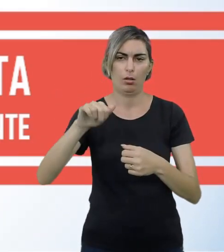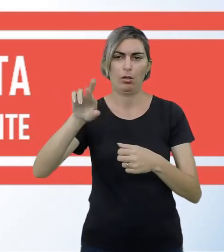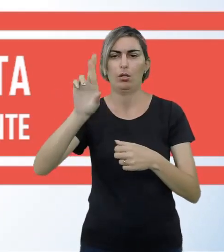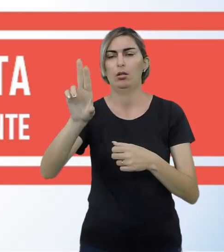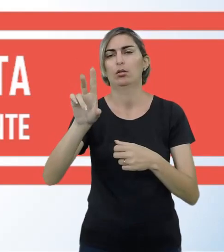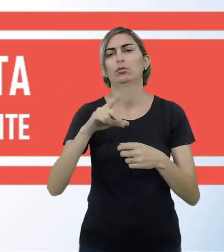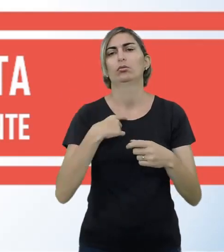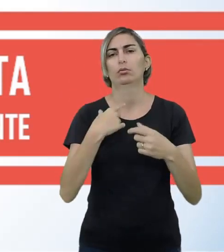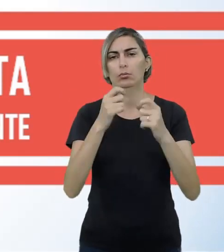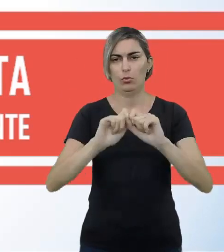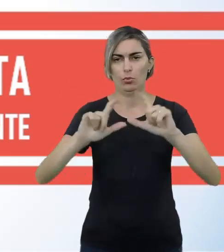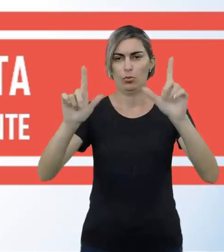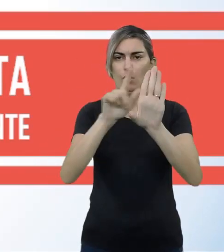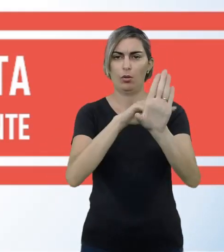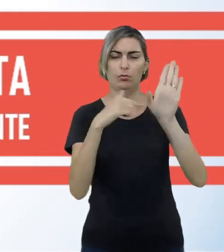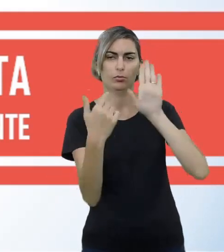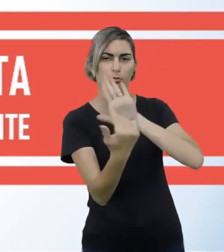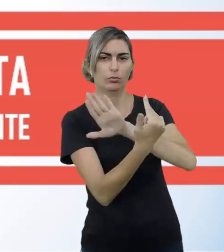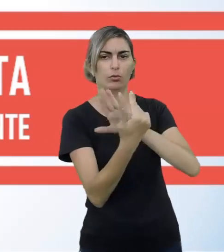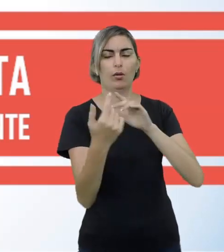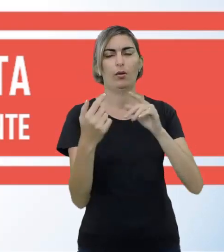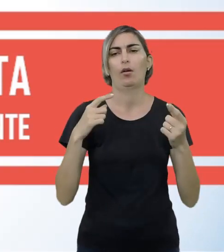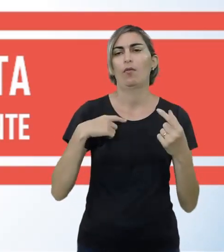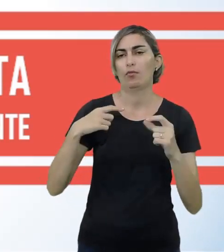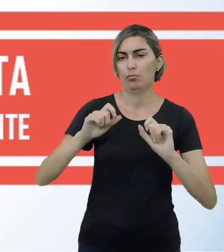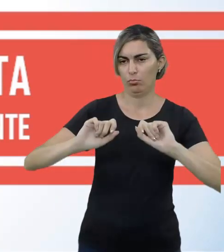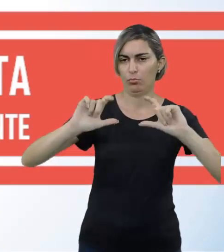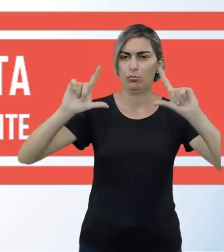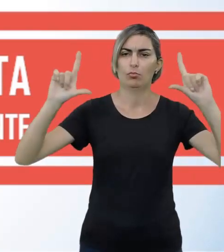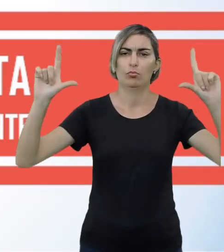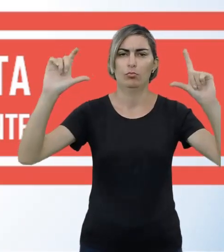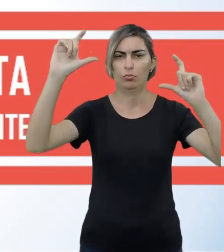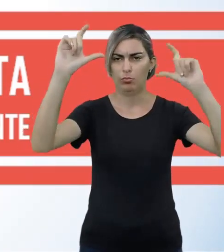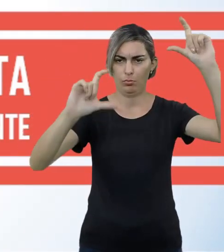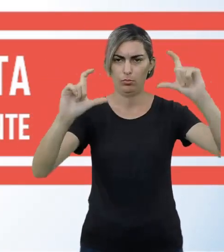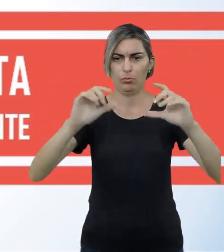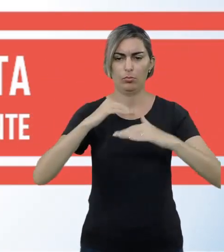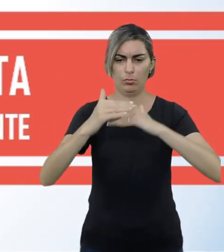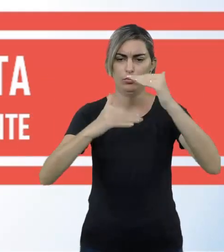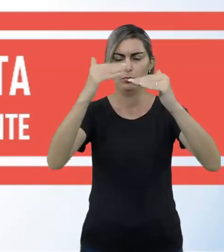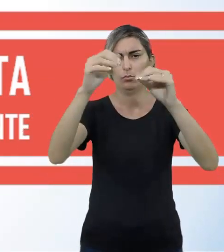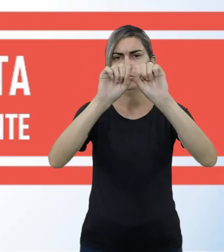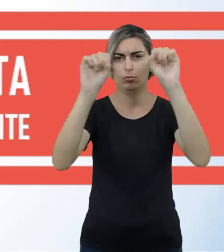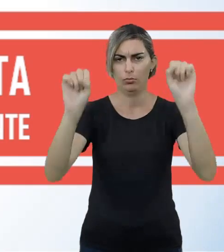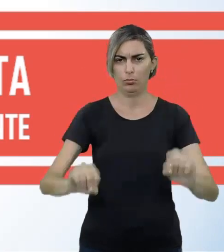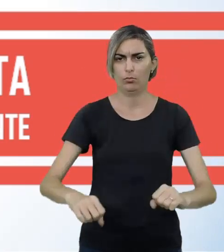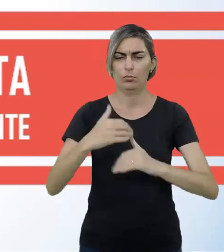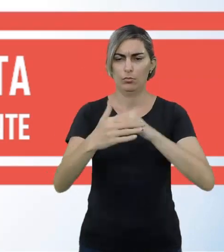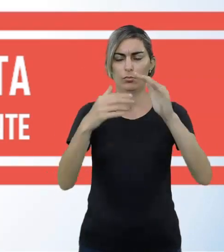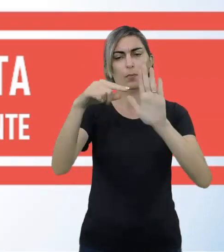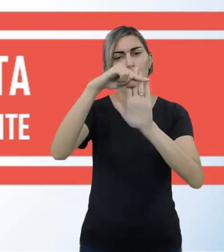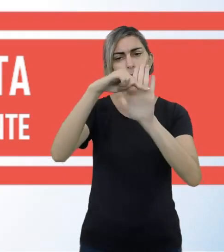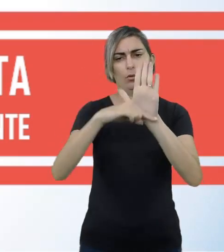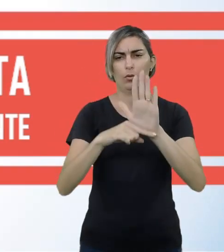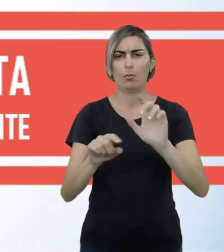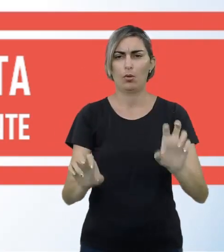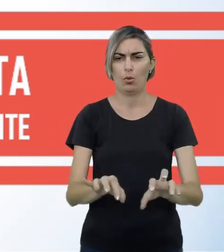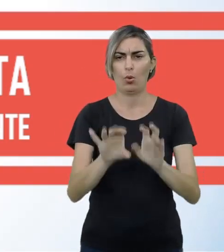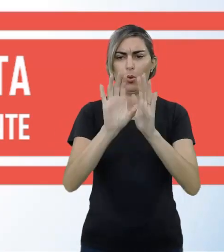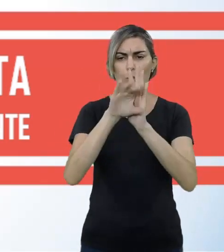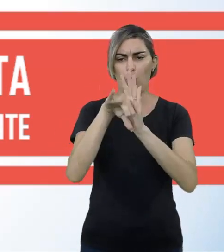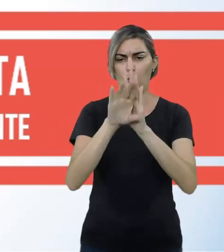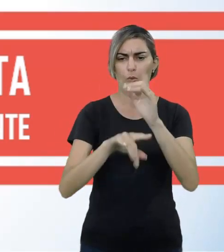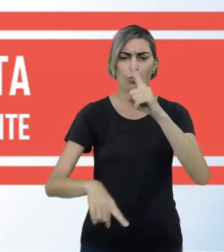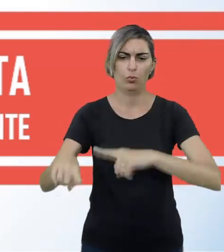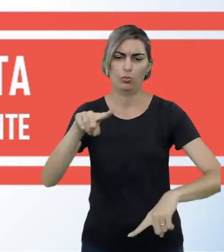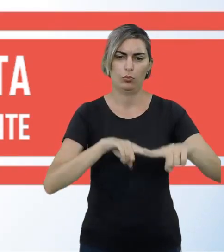e uma IDE, que é uma interface de desenvolvimento integrado, ou seja, um ambiente de desenvolvimento que a gente vai programar, criar uma série de códigos para controlar